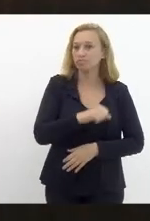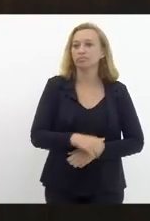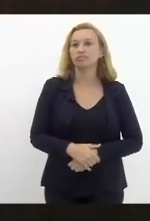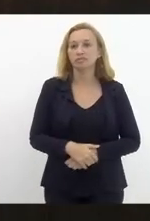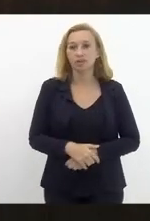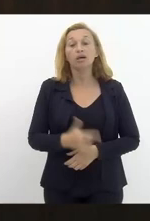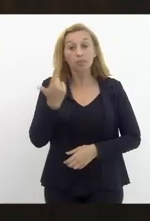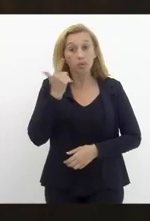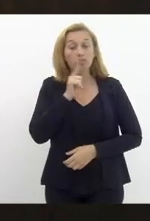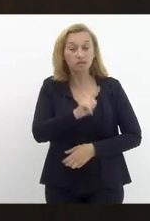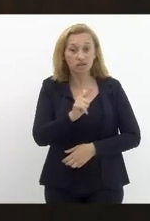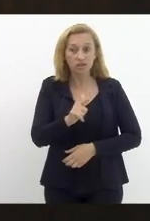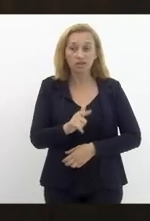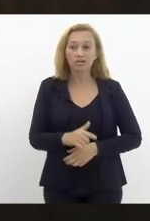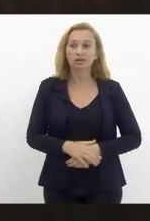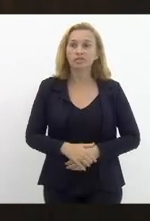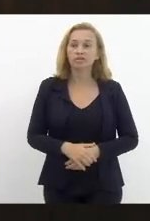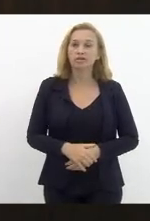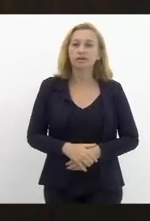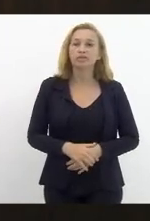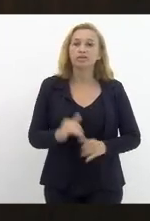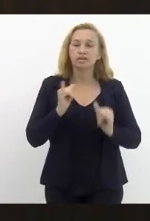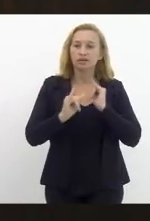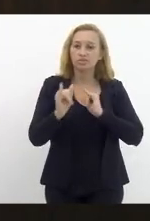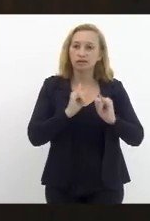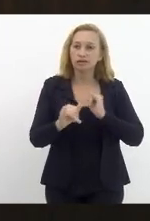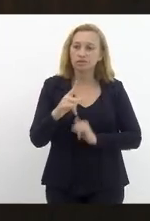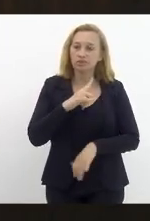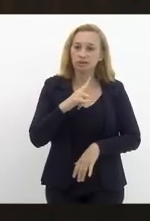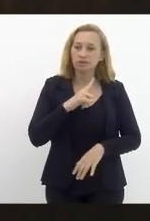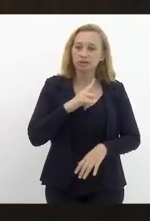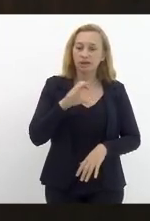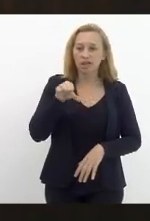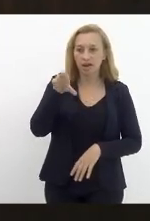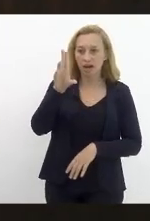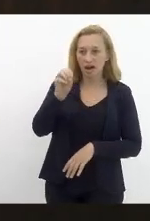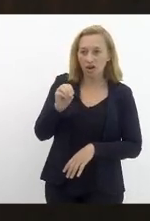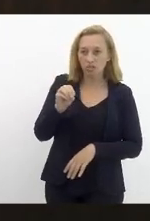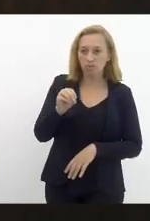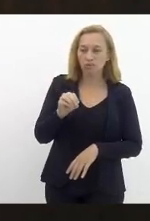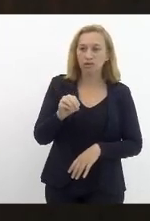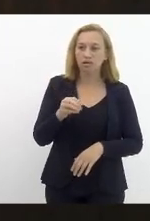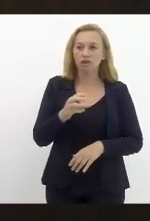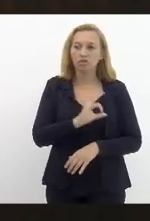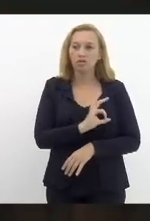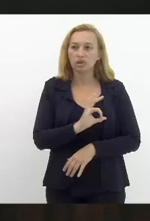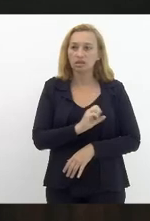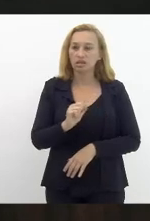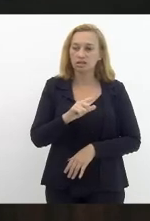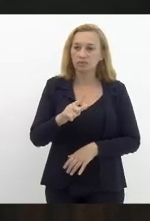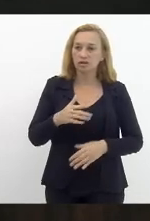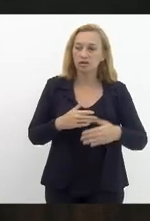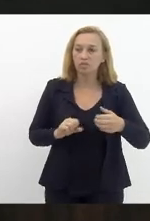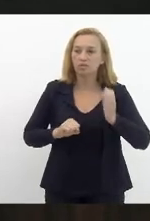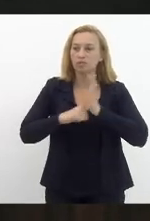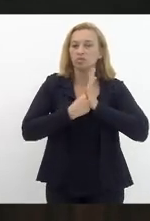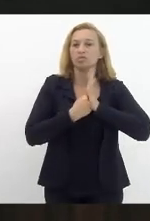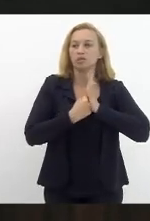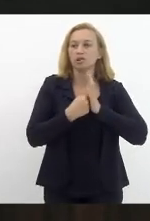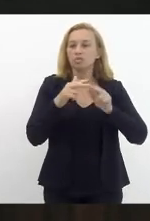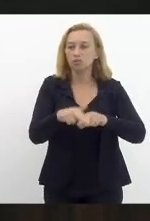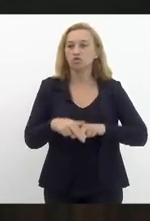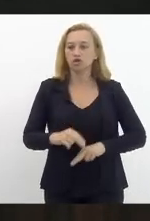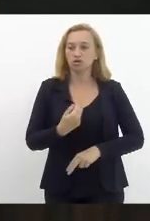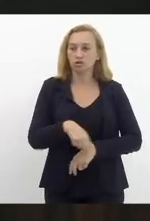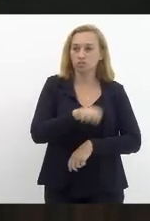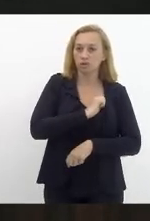para a gente conseguir entrar. Informar se existem cargos na Polícia Civil bloqueados por causa do regime de recuperação fiscal em caso